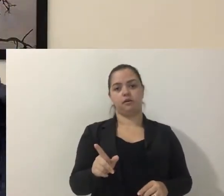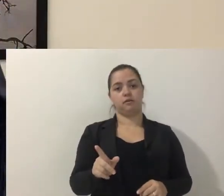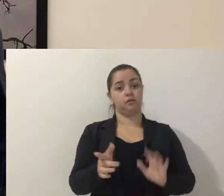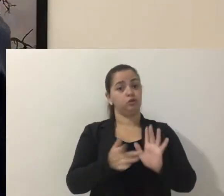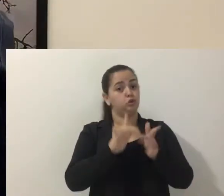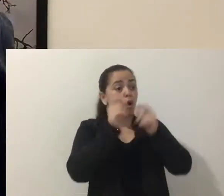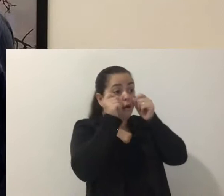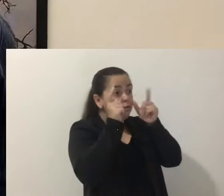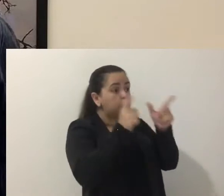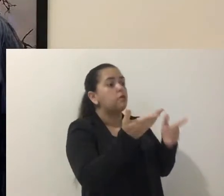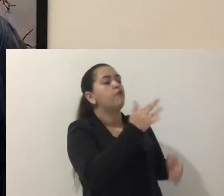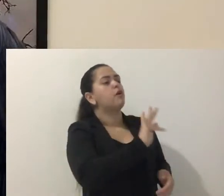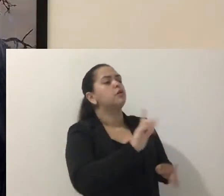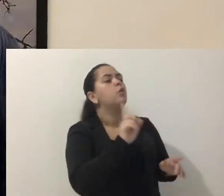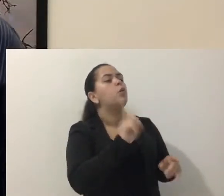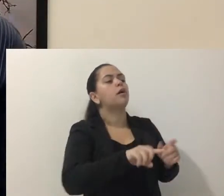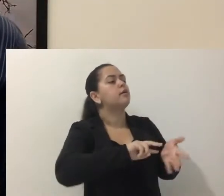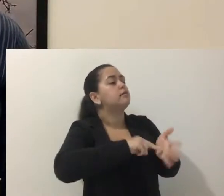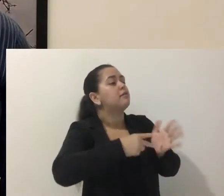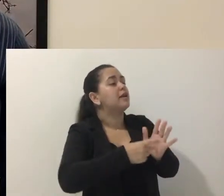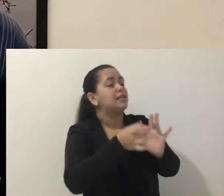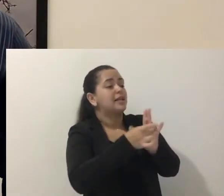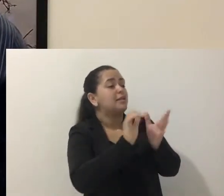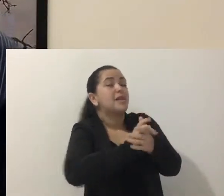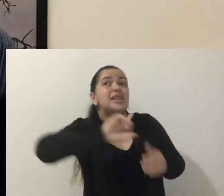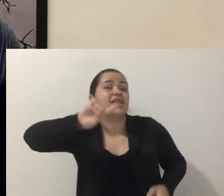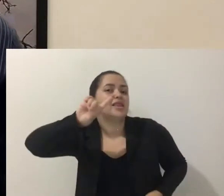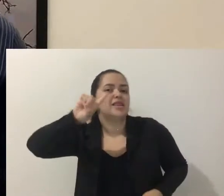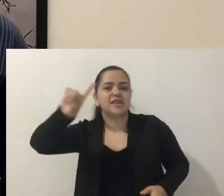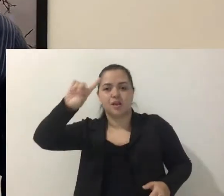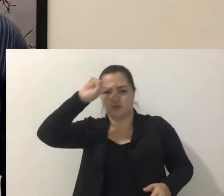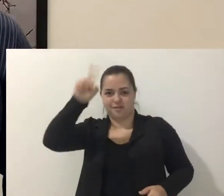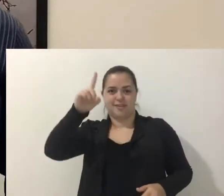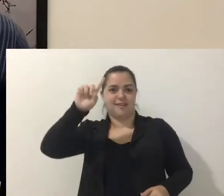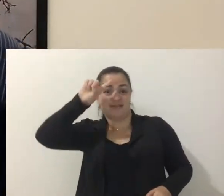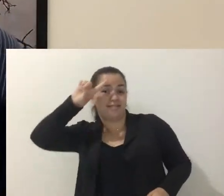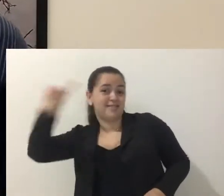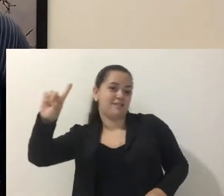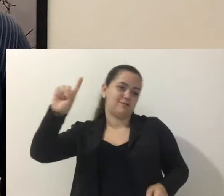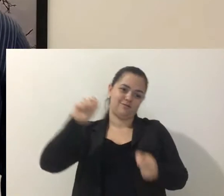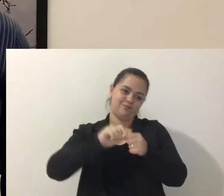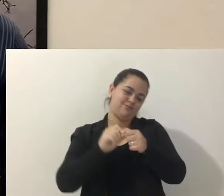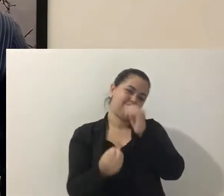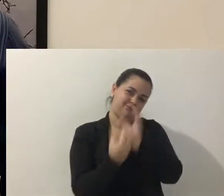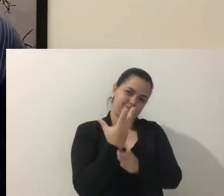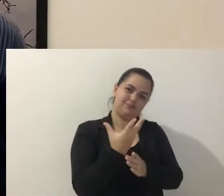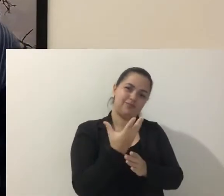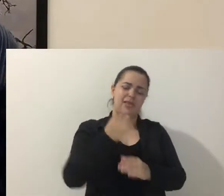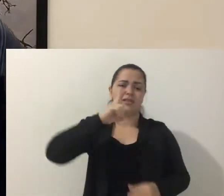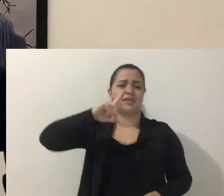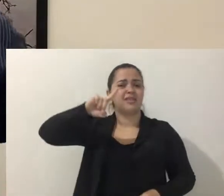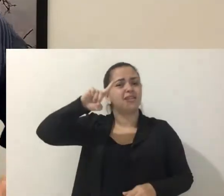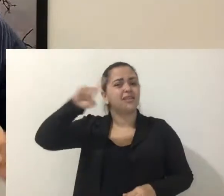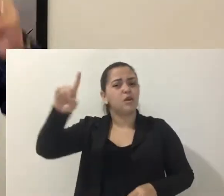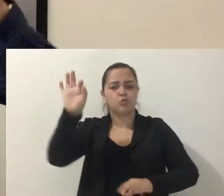casamento é uma união instituída por Deus. Foi Deus quem elaborou, foi Deus quem planejou, foi Deus